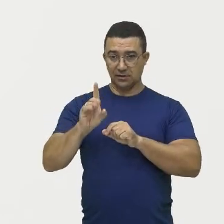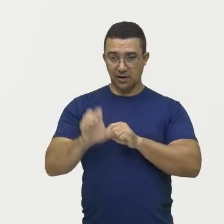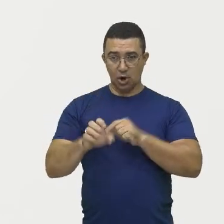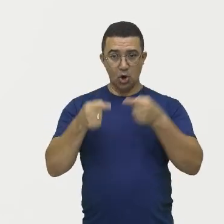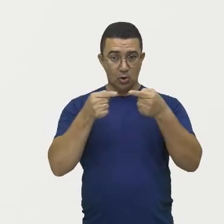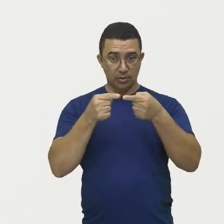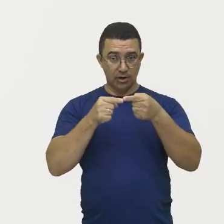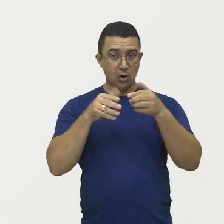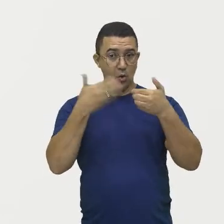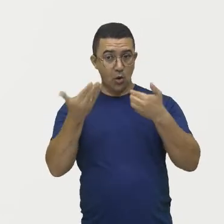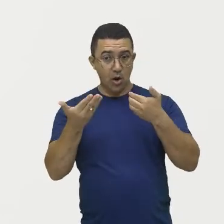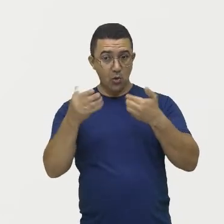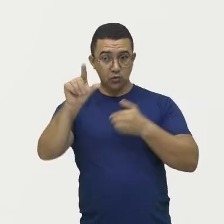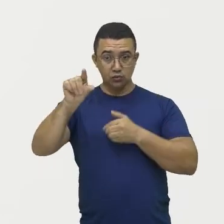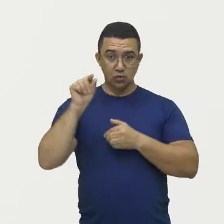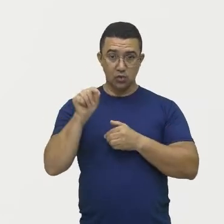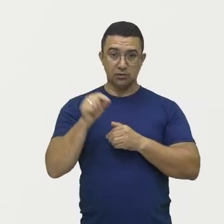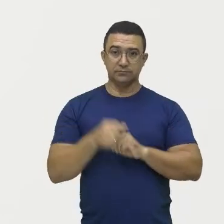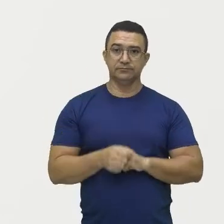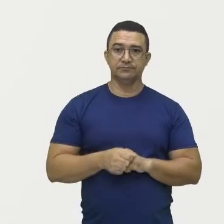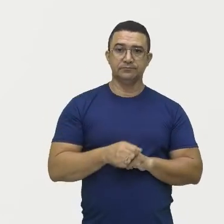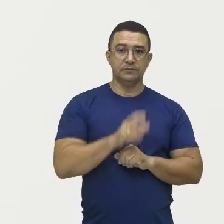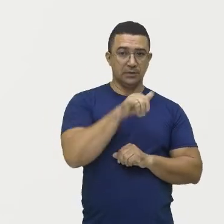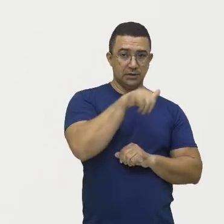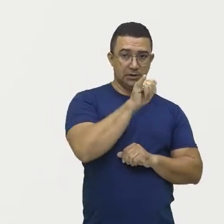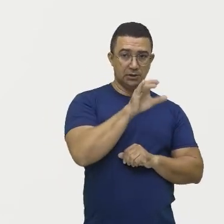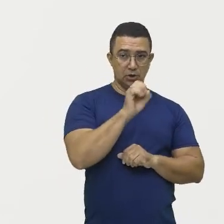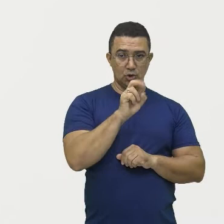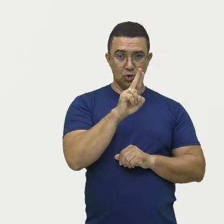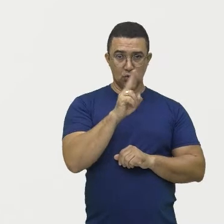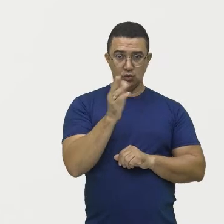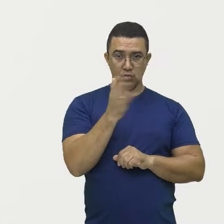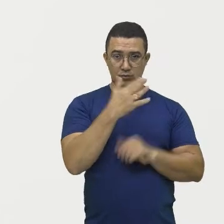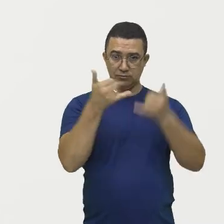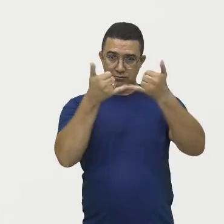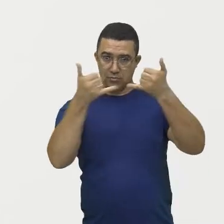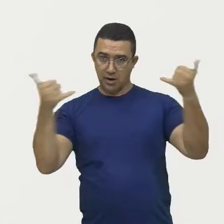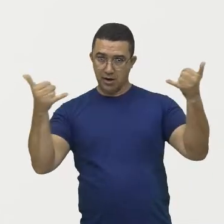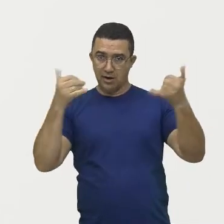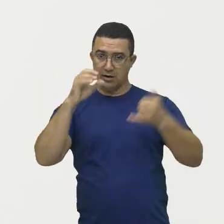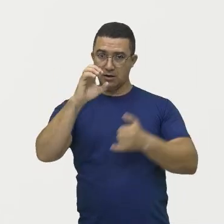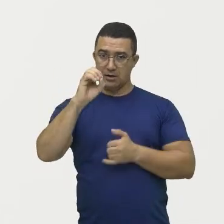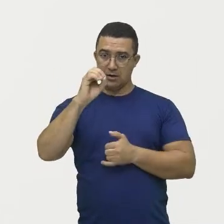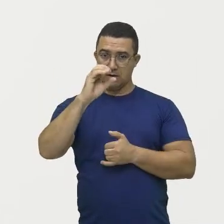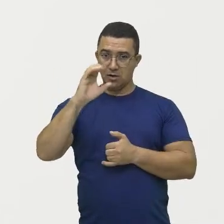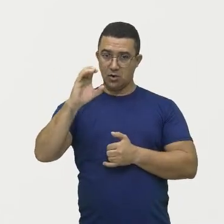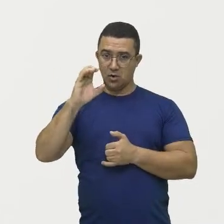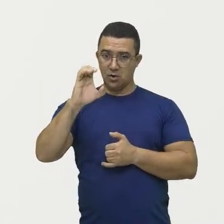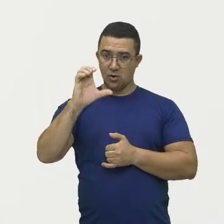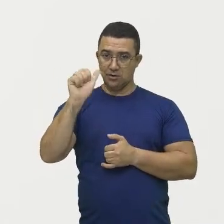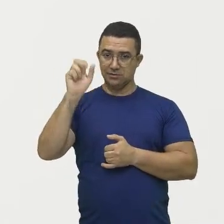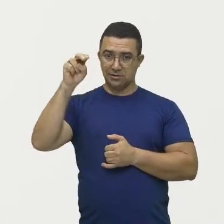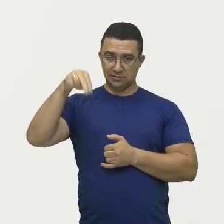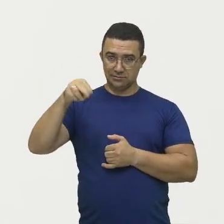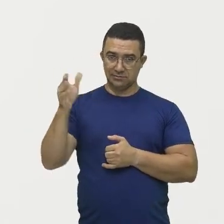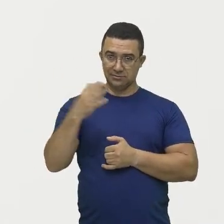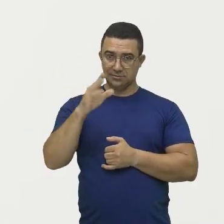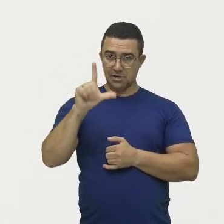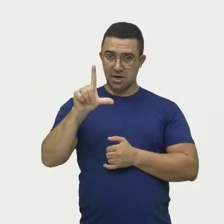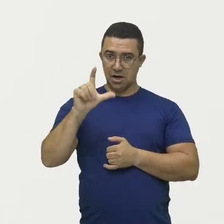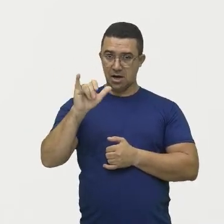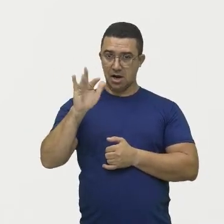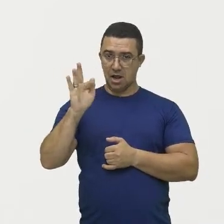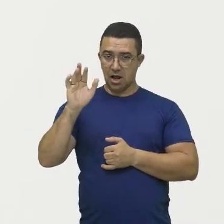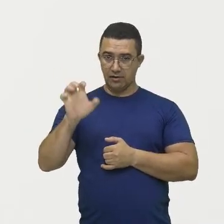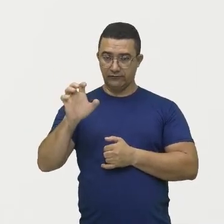E. Aí nós temos então a letra A, should to protect, né, para